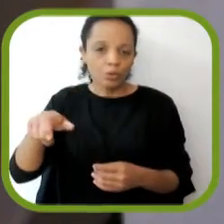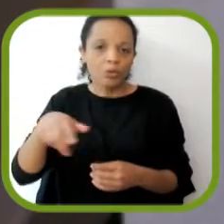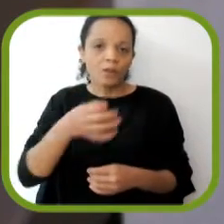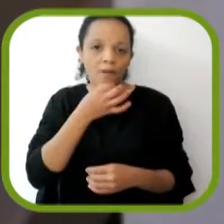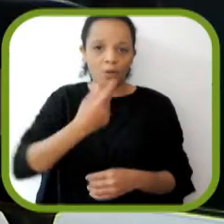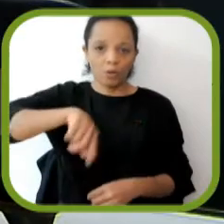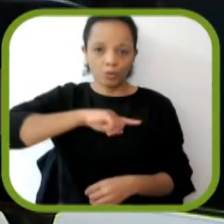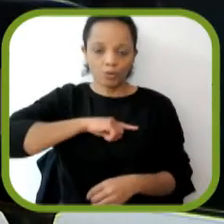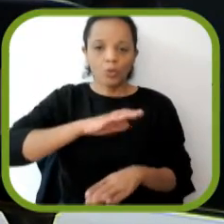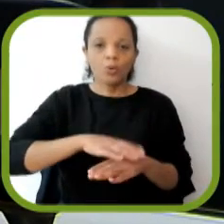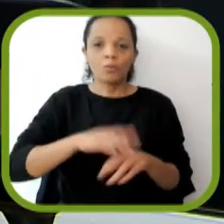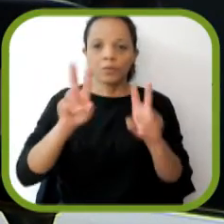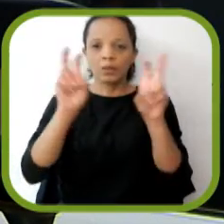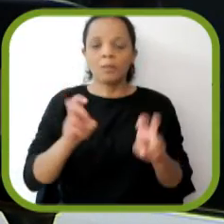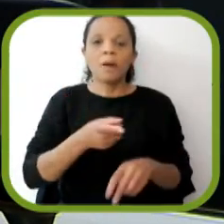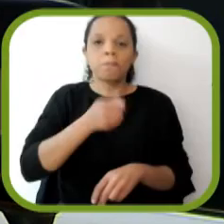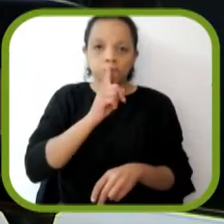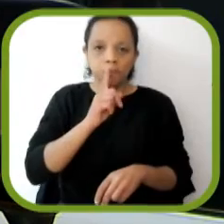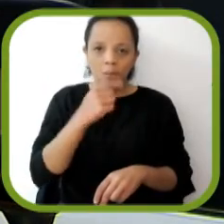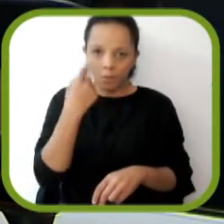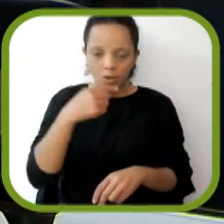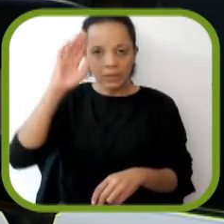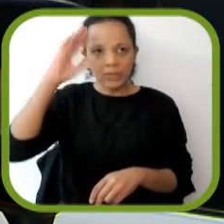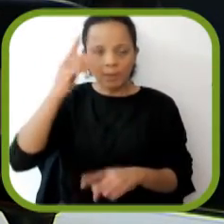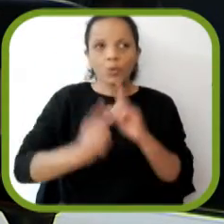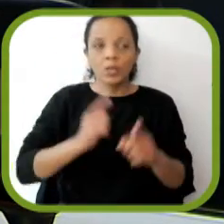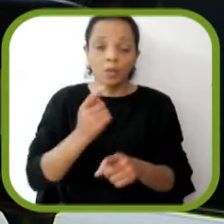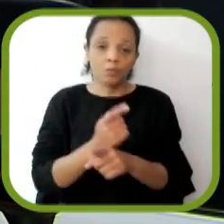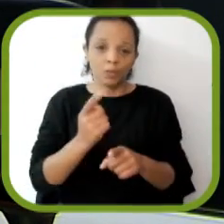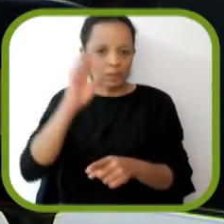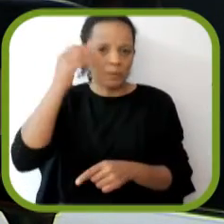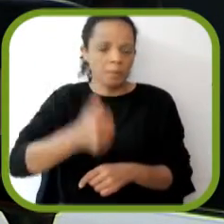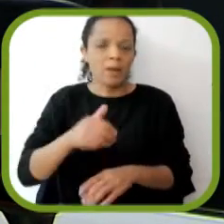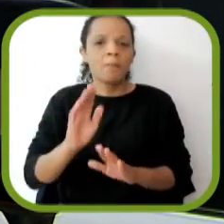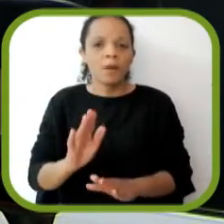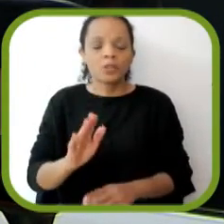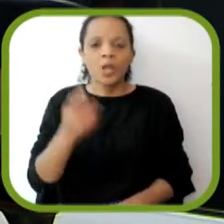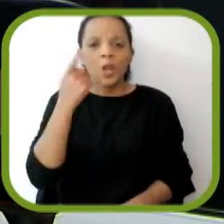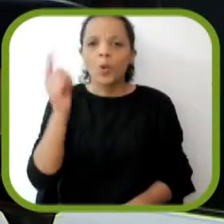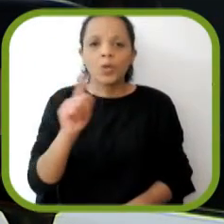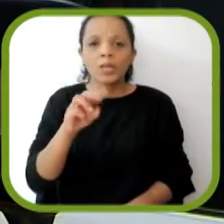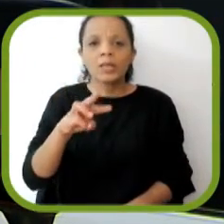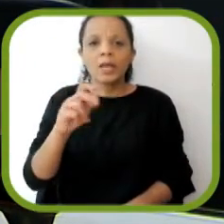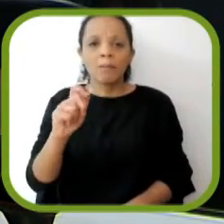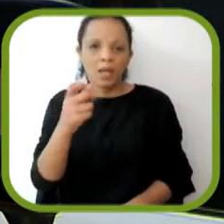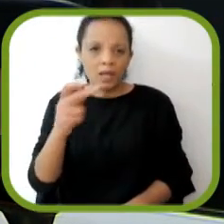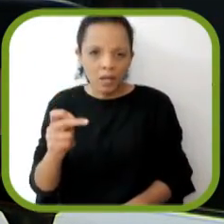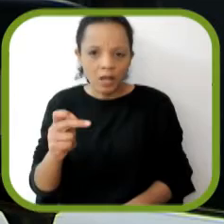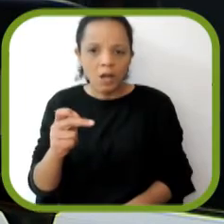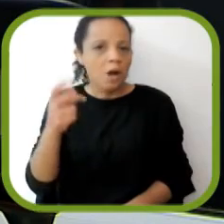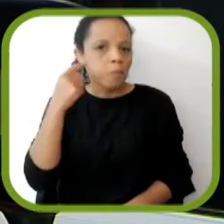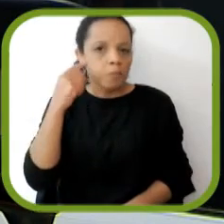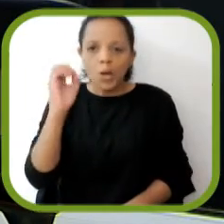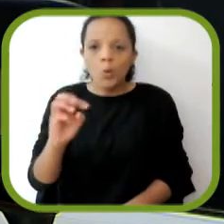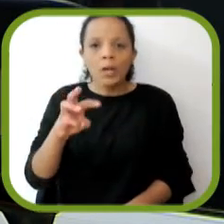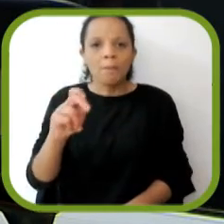ouvintes que falam connosco sobre o cala-te-boca. Lembram-se, sabem o que é o cala-te-boca perfeitamente, mas nem sequer conhecem a Mega, nem sequer ouviram